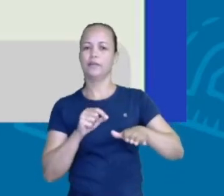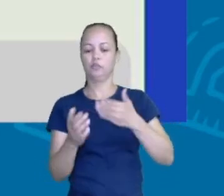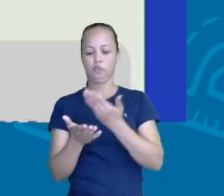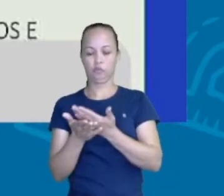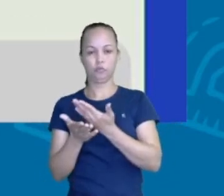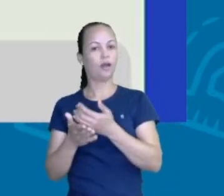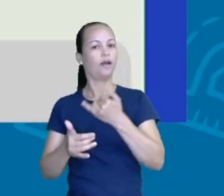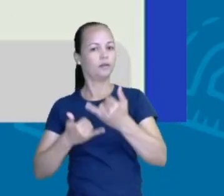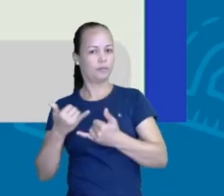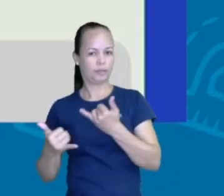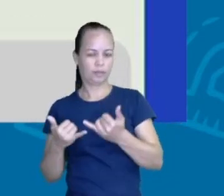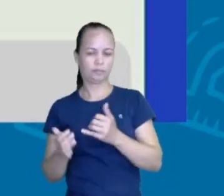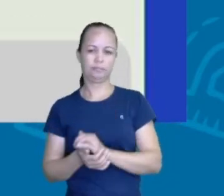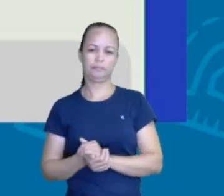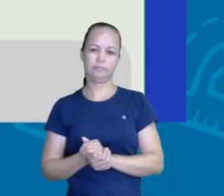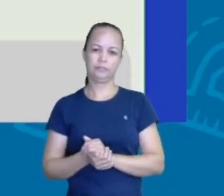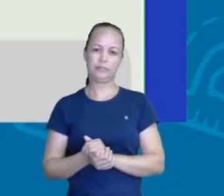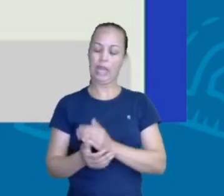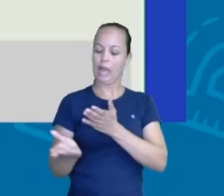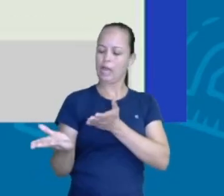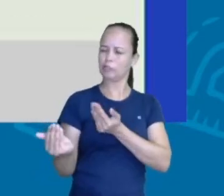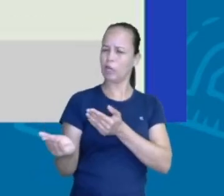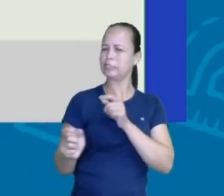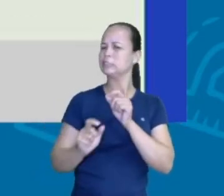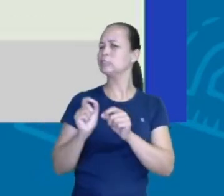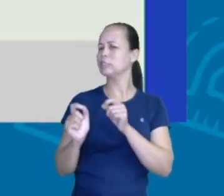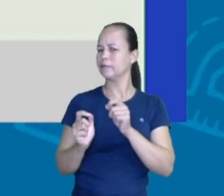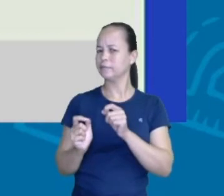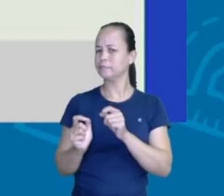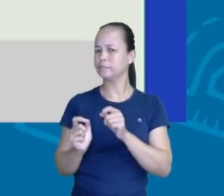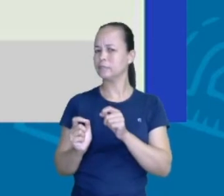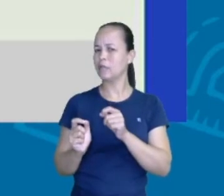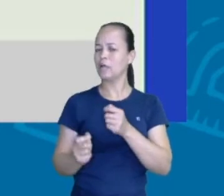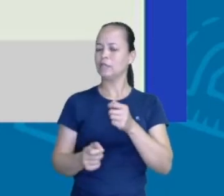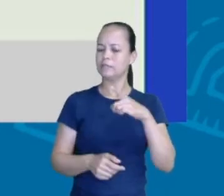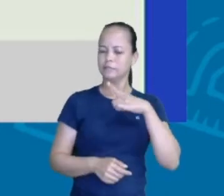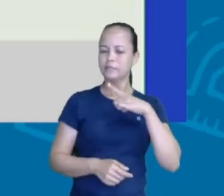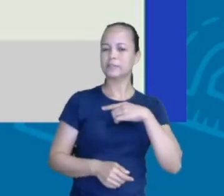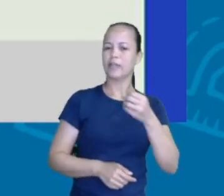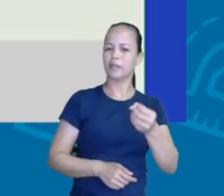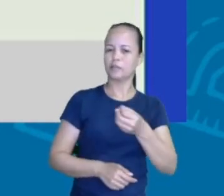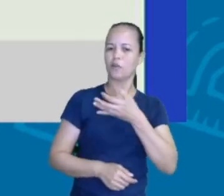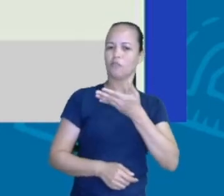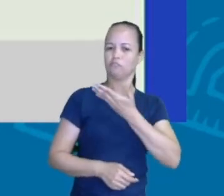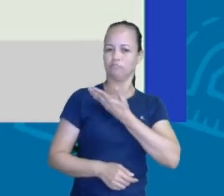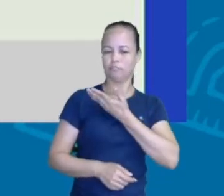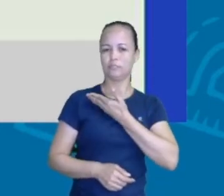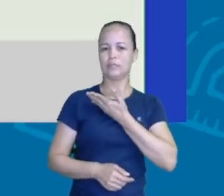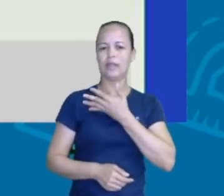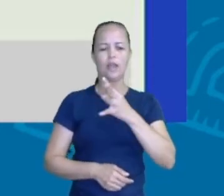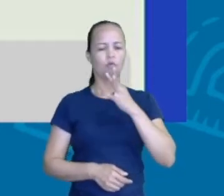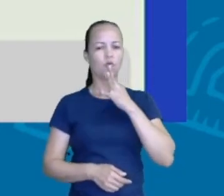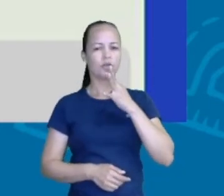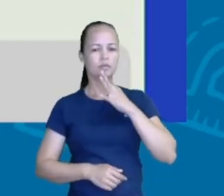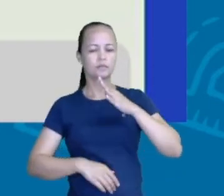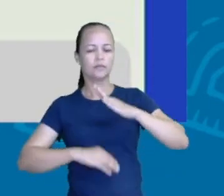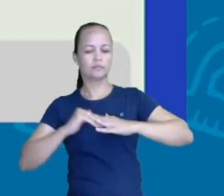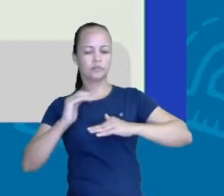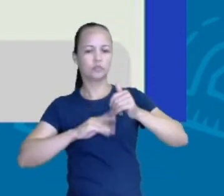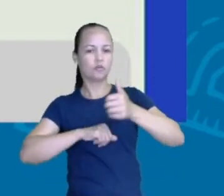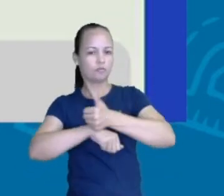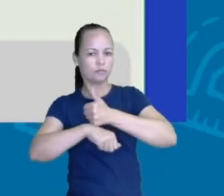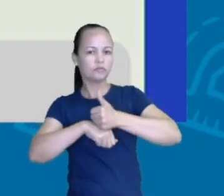brincar. Na adolescência, devemos fazer novos amigos, conhecer sobre as profissões e